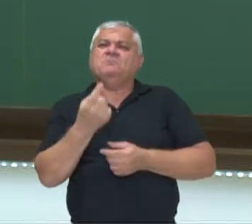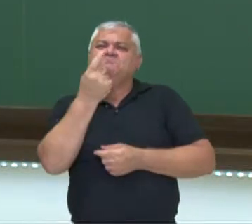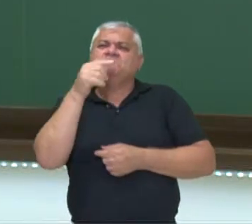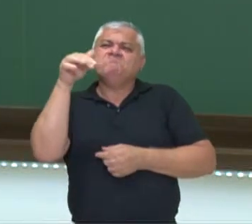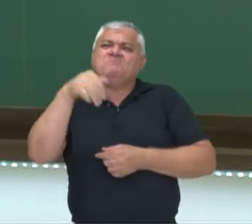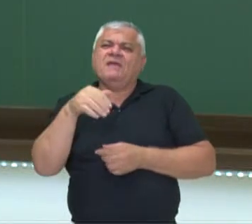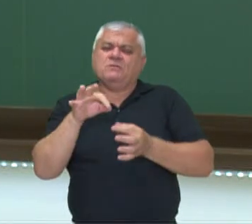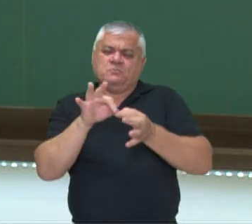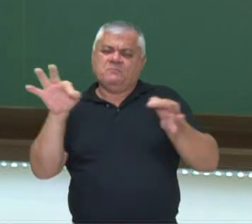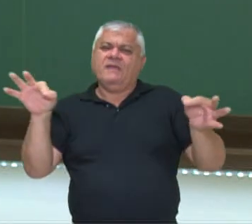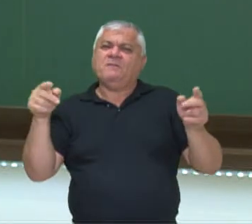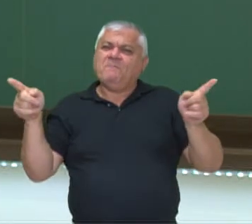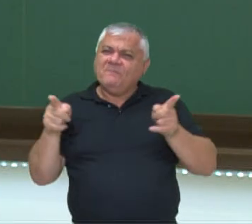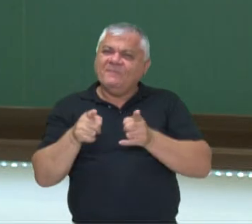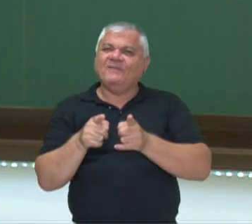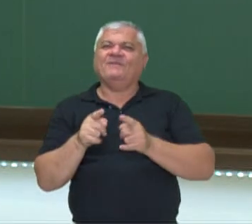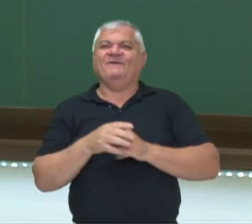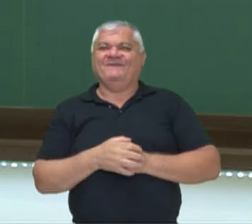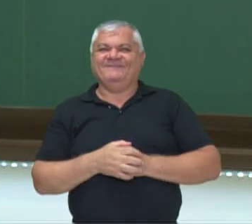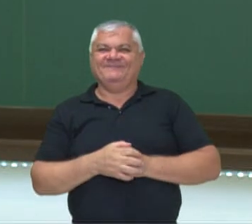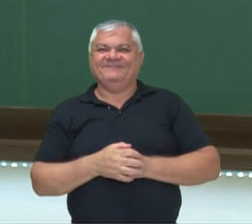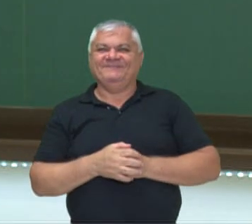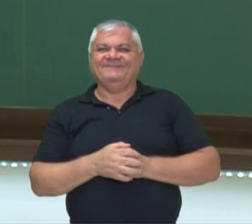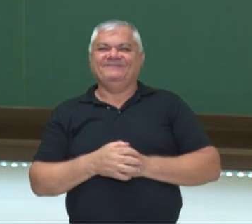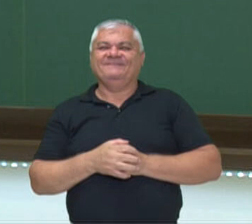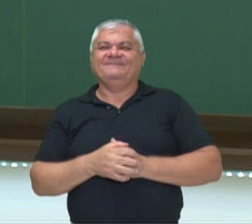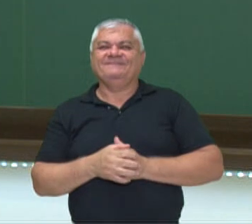quadrado. Pense um pouquinho e você vai chegar à mesma conclusão.